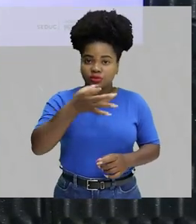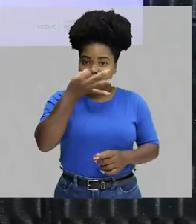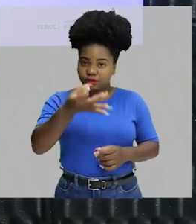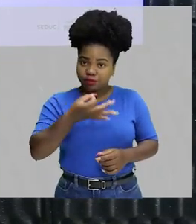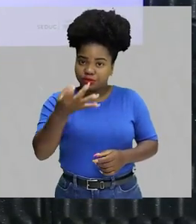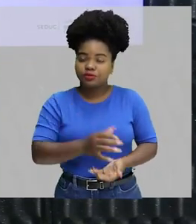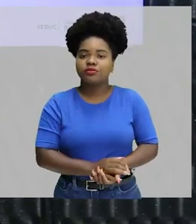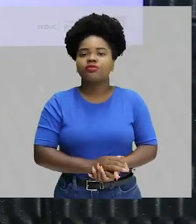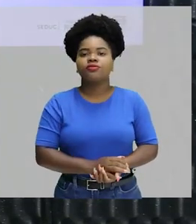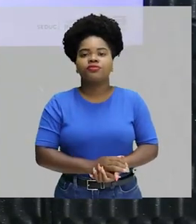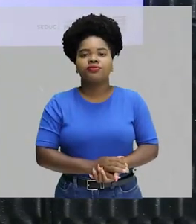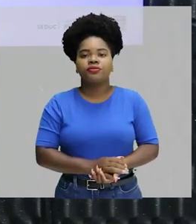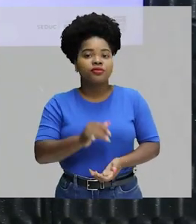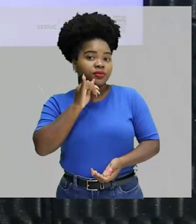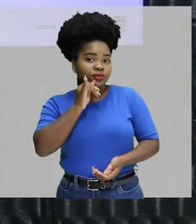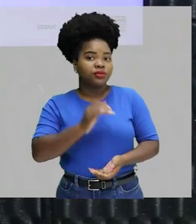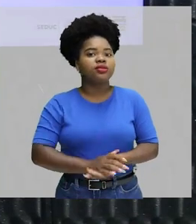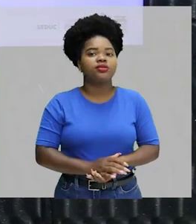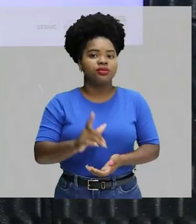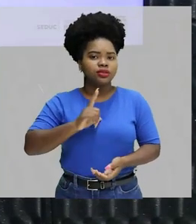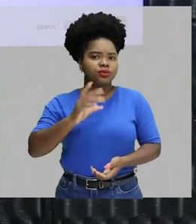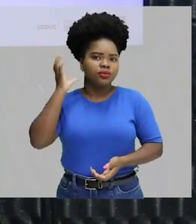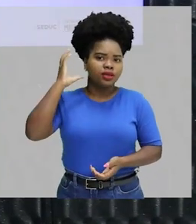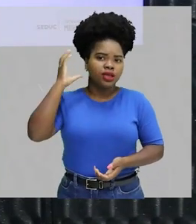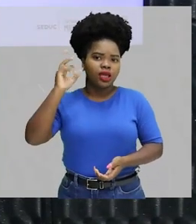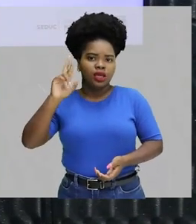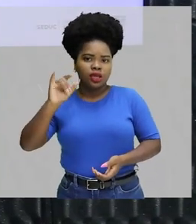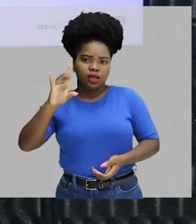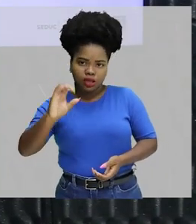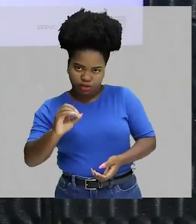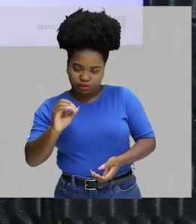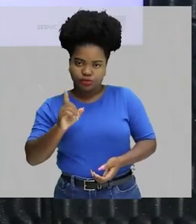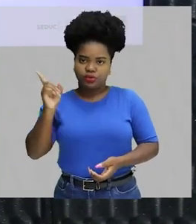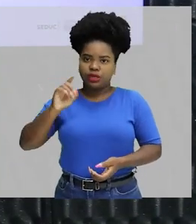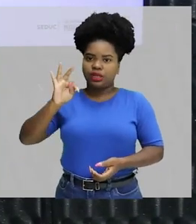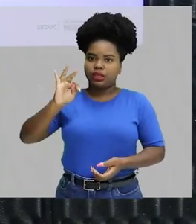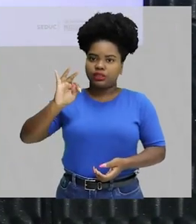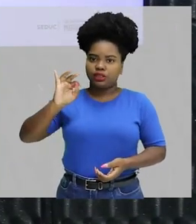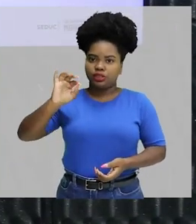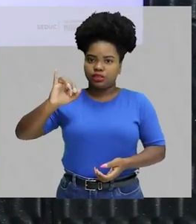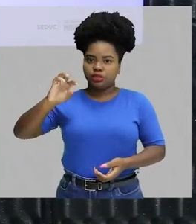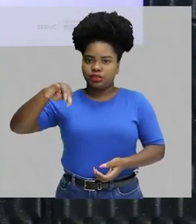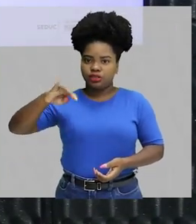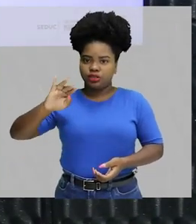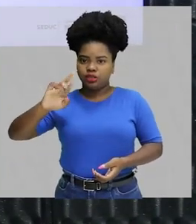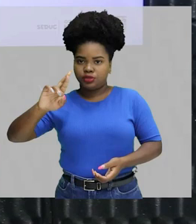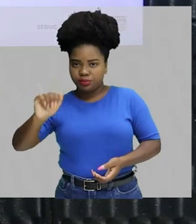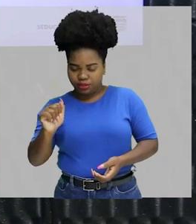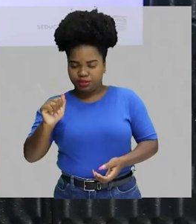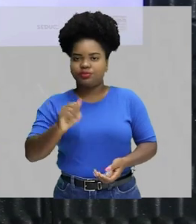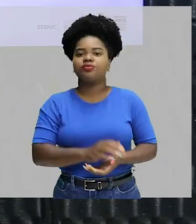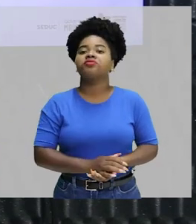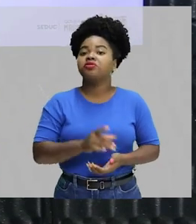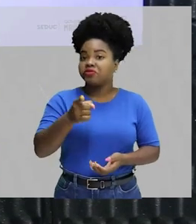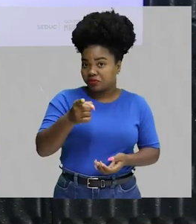outra coisa tv educação é outra coisa rádio rádio AM lá na rádio Timbira onde também você pode ouvir as nossas